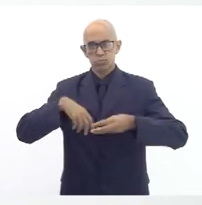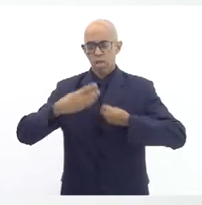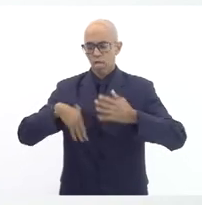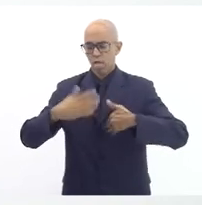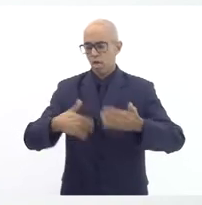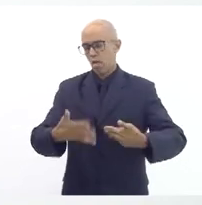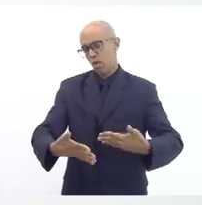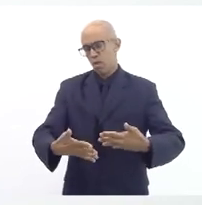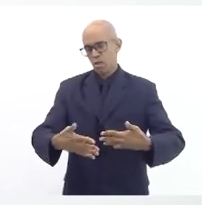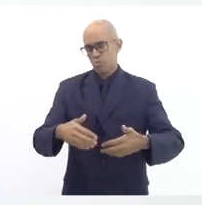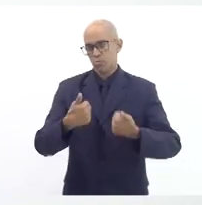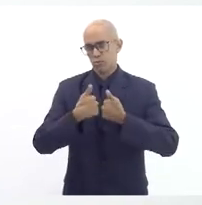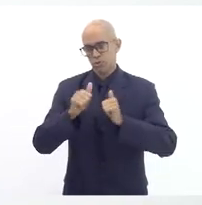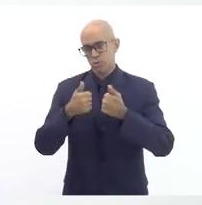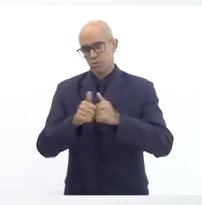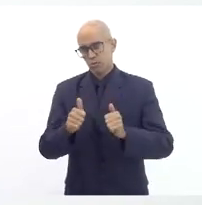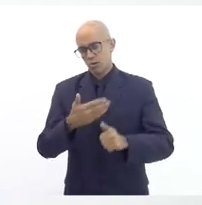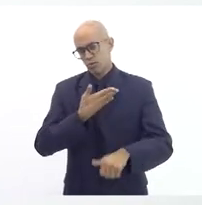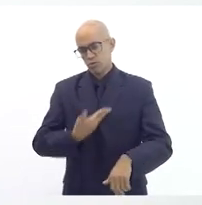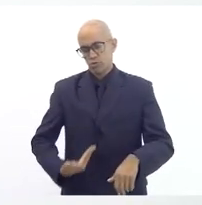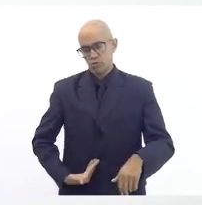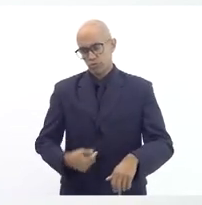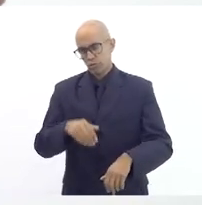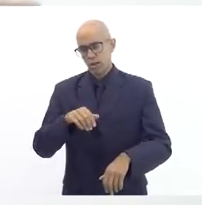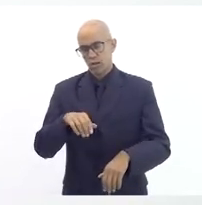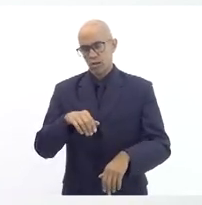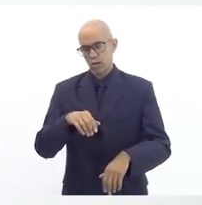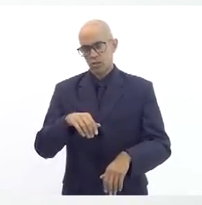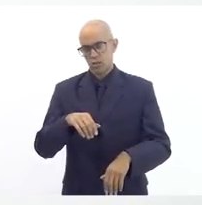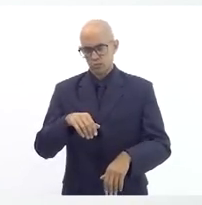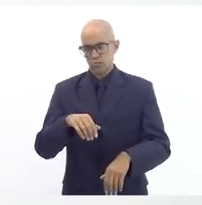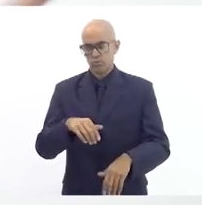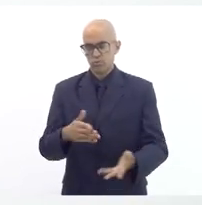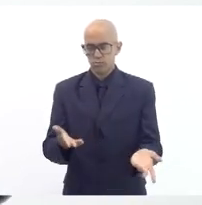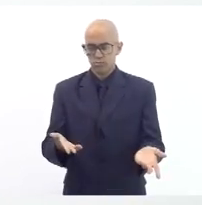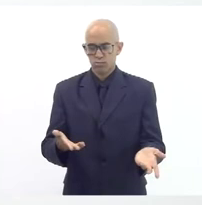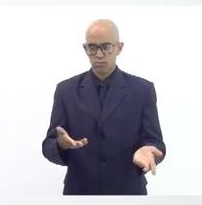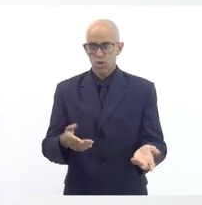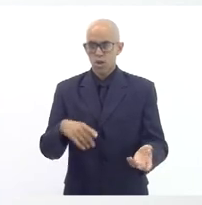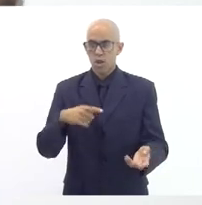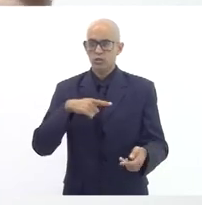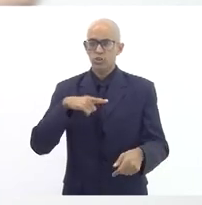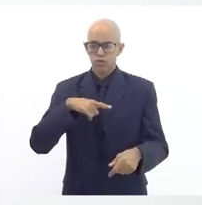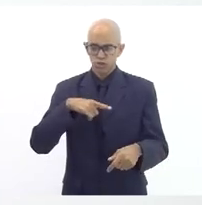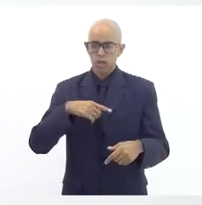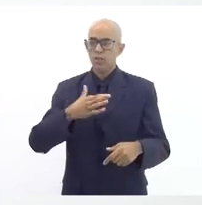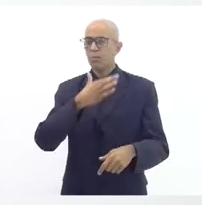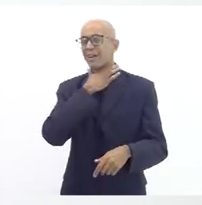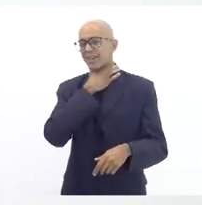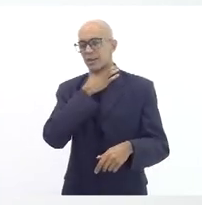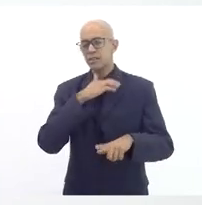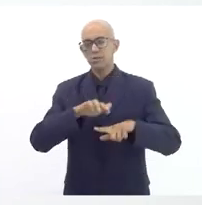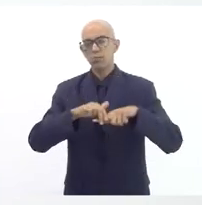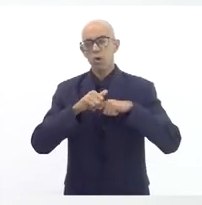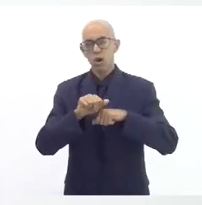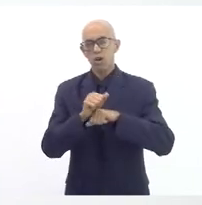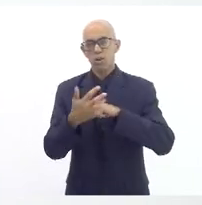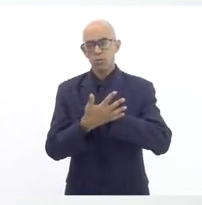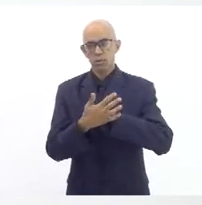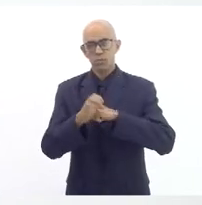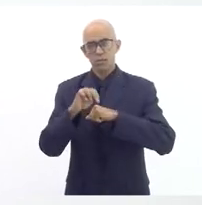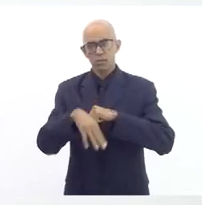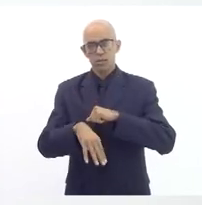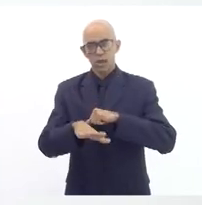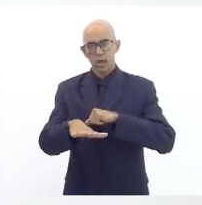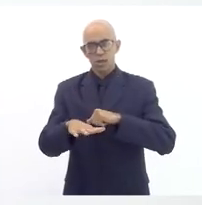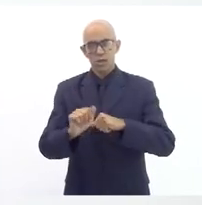apropriado o momento que a gente está vivendo, a gente vem de uma crise pós-pandemia, que de fato houve mudanças de um